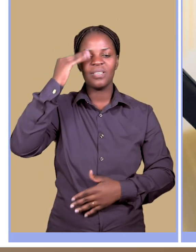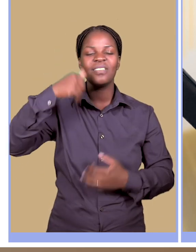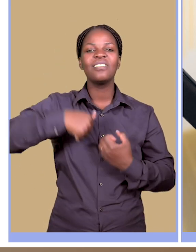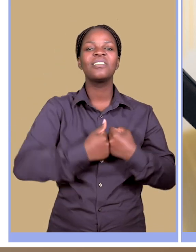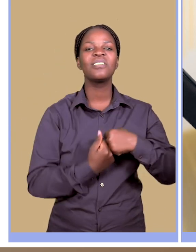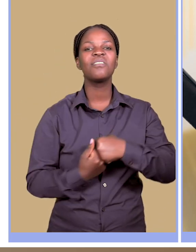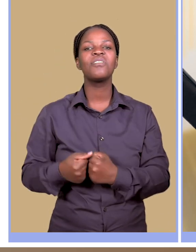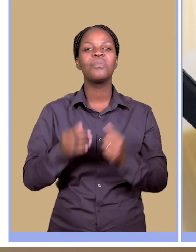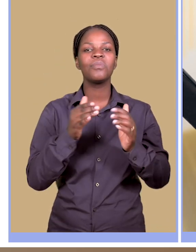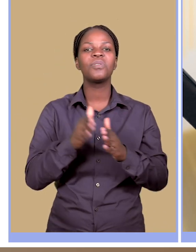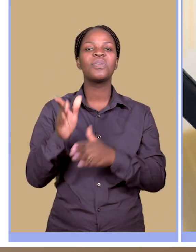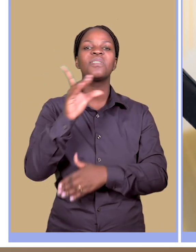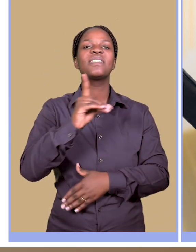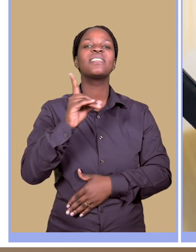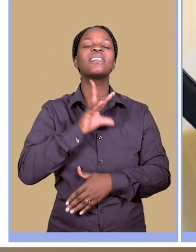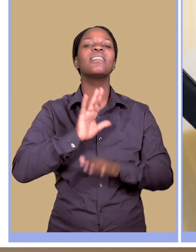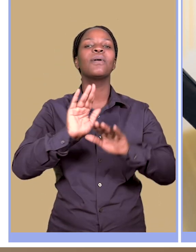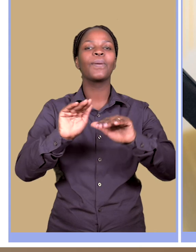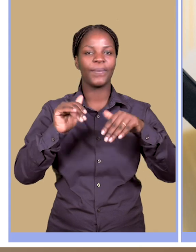mais do que isso,